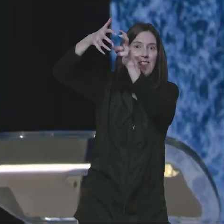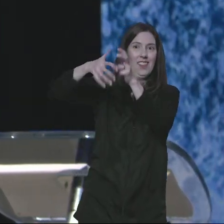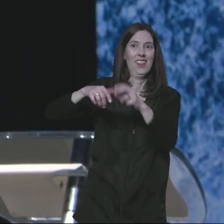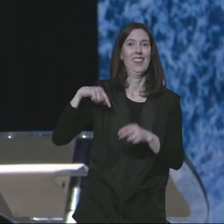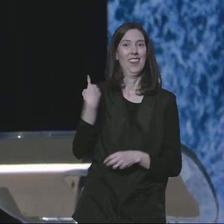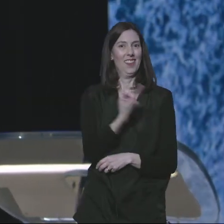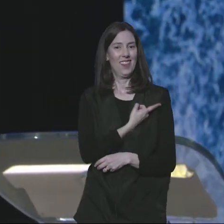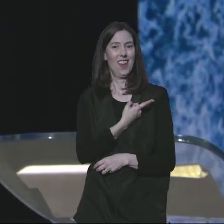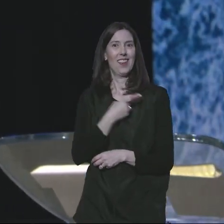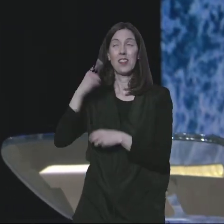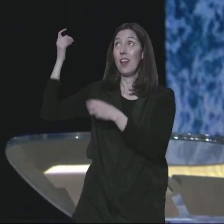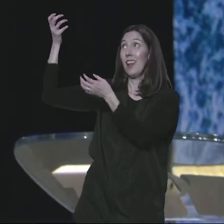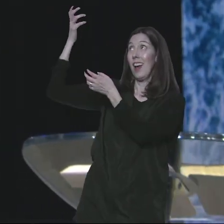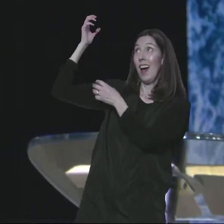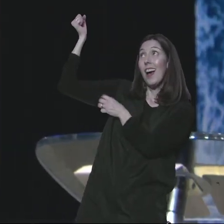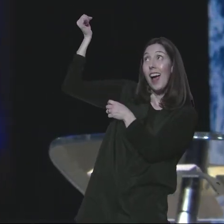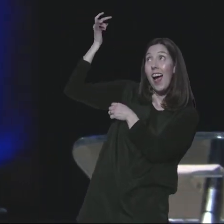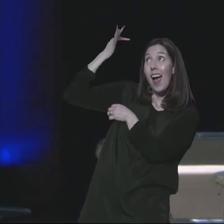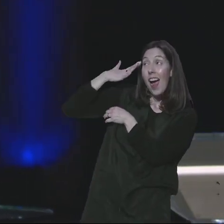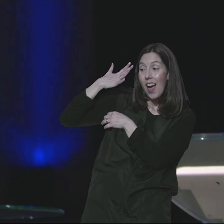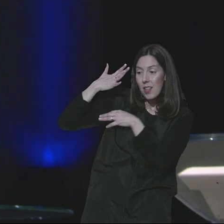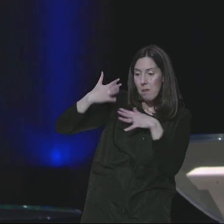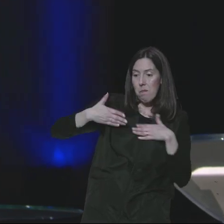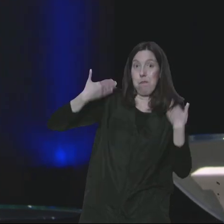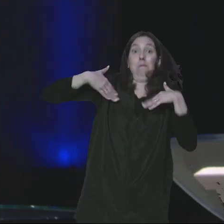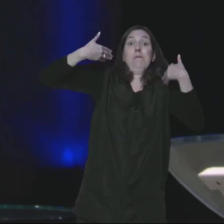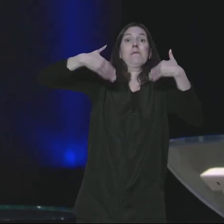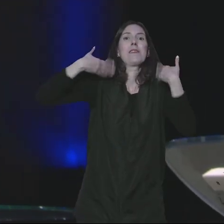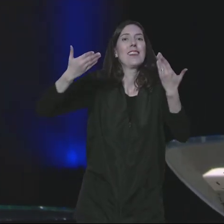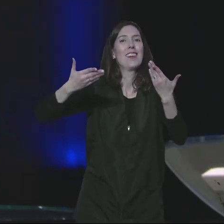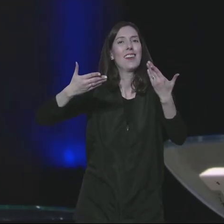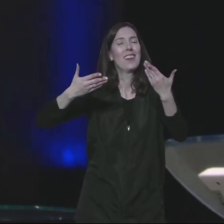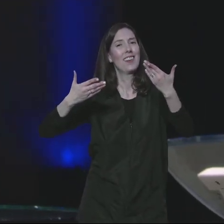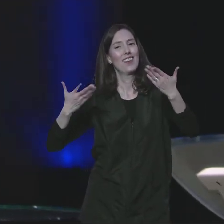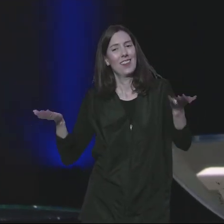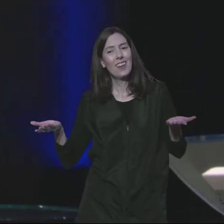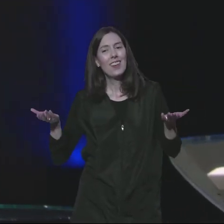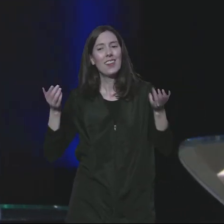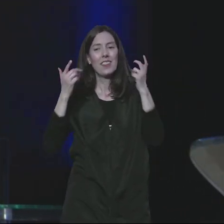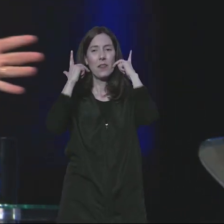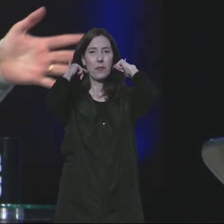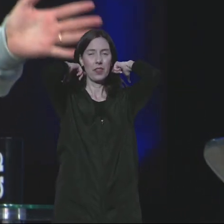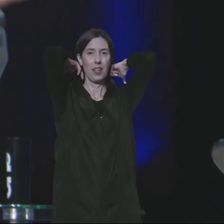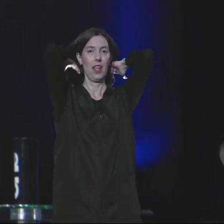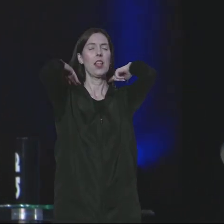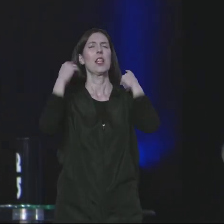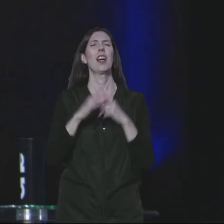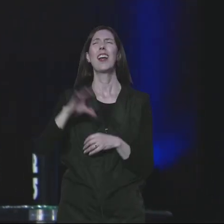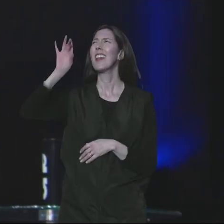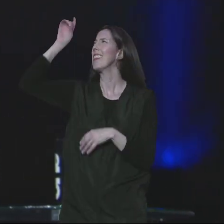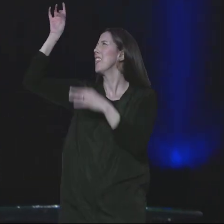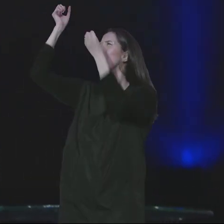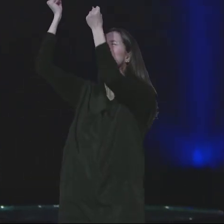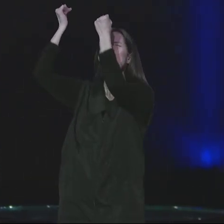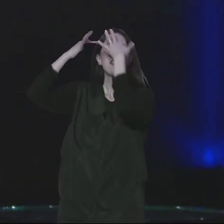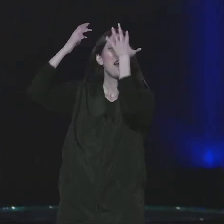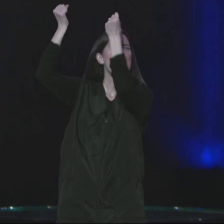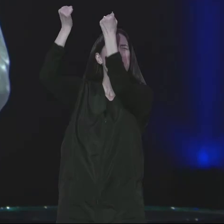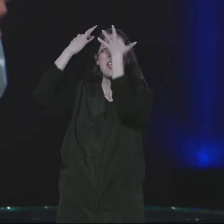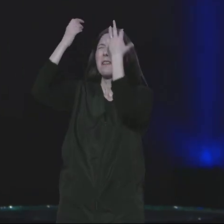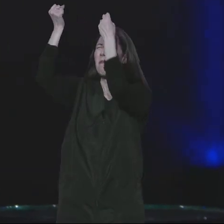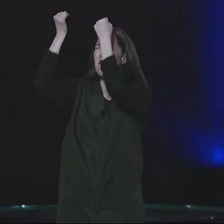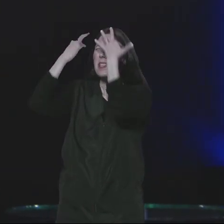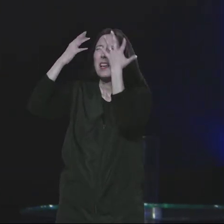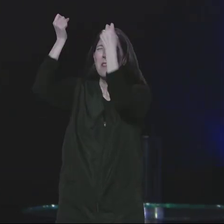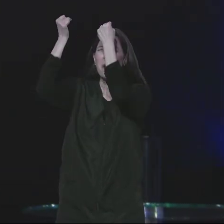Por que ela é um motivador? Porque se Deus não me dá o que eu mereço, pelo contrário, Ele me dá tanta coisa boa que eu não mereço, eu